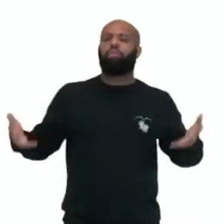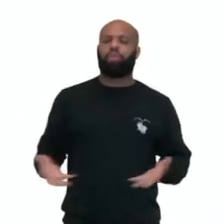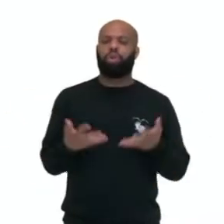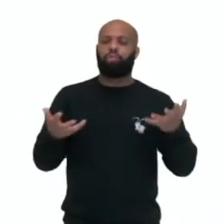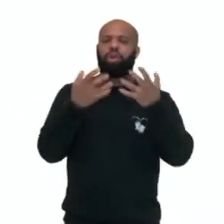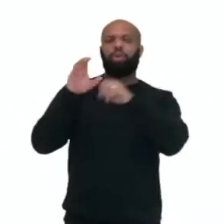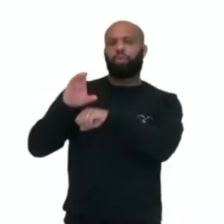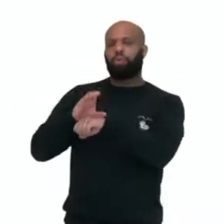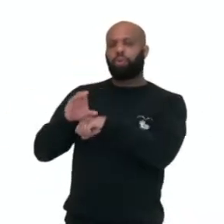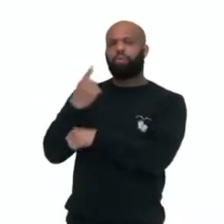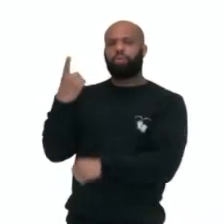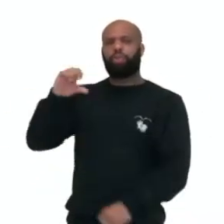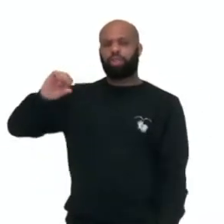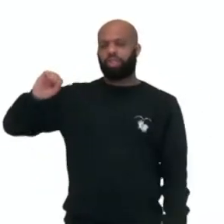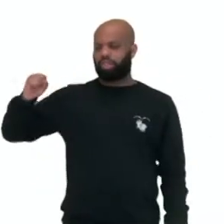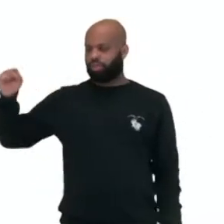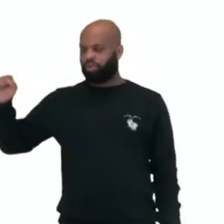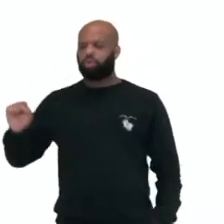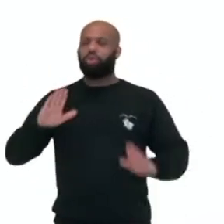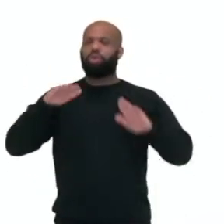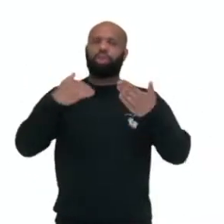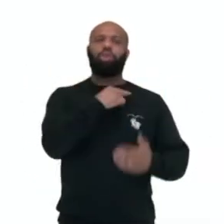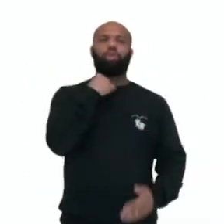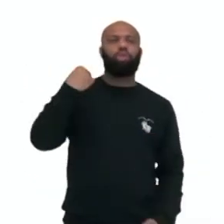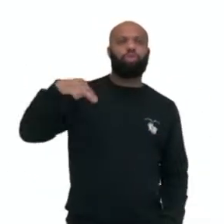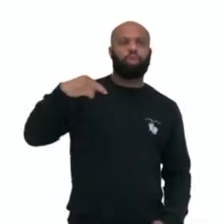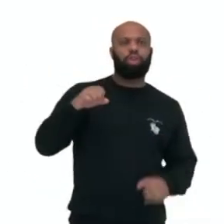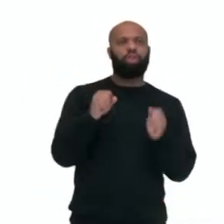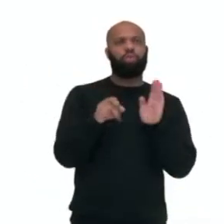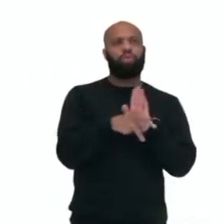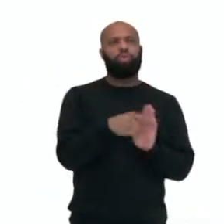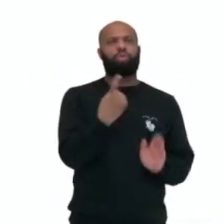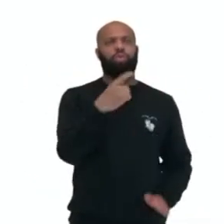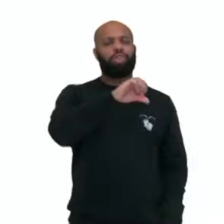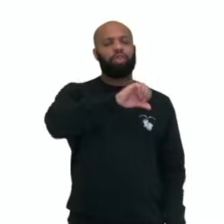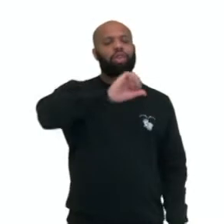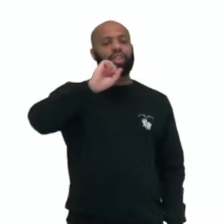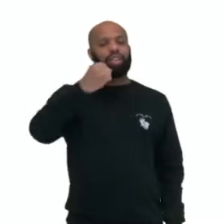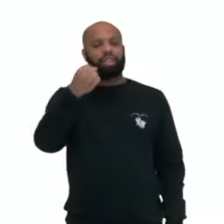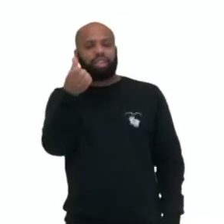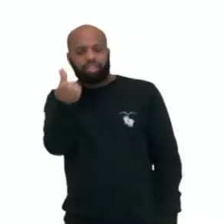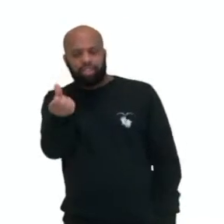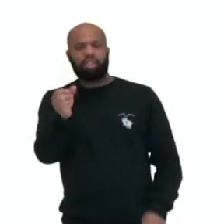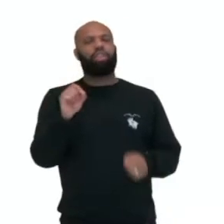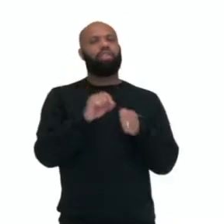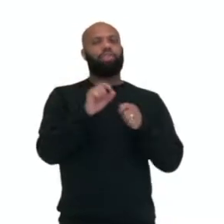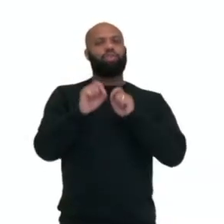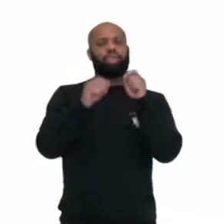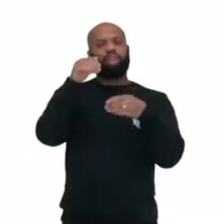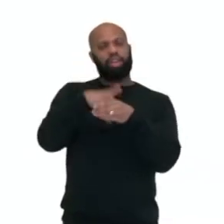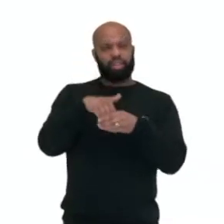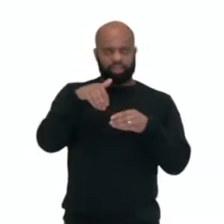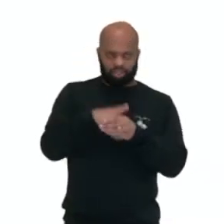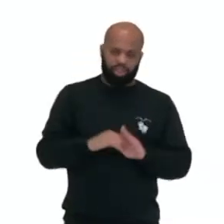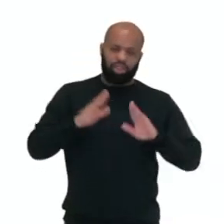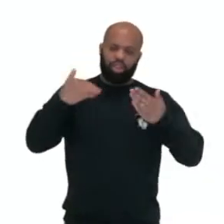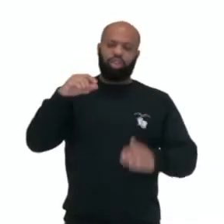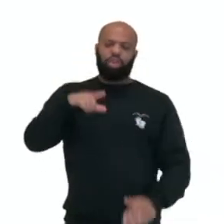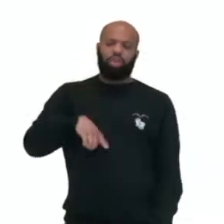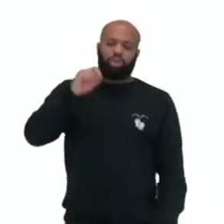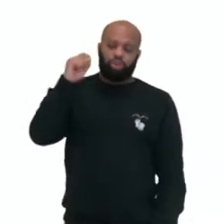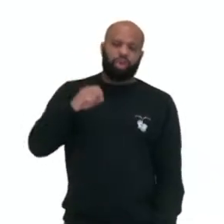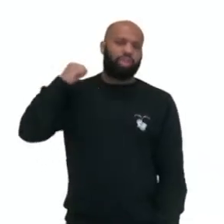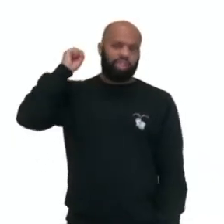de 1988. Em novembro de 1986 foram realizadas eleições que escolheram